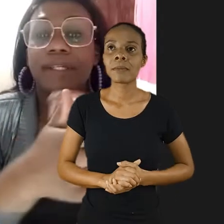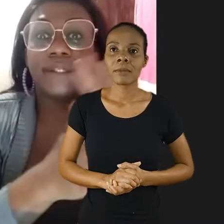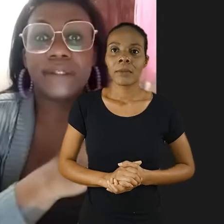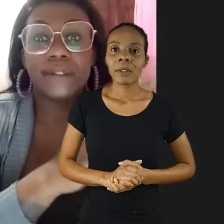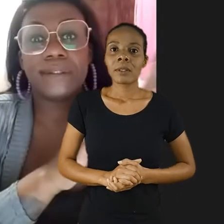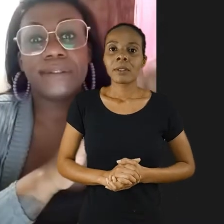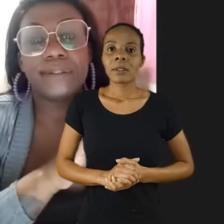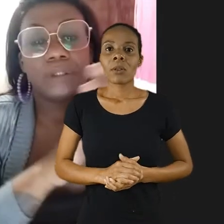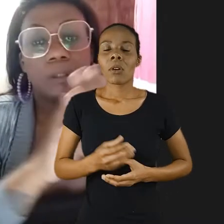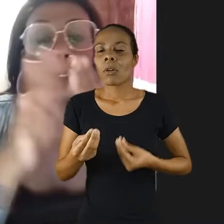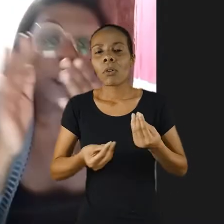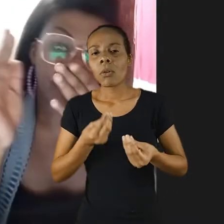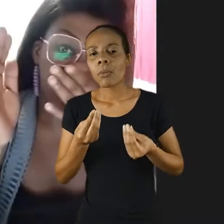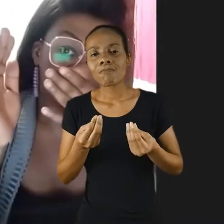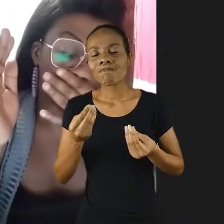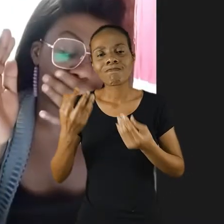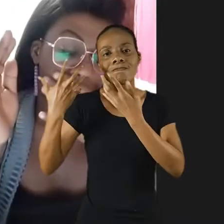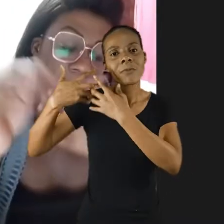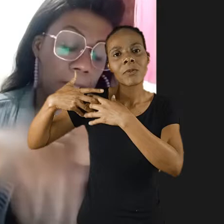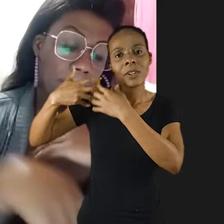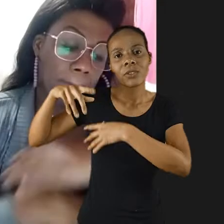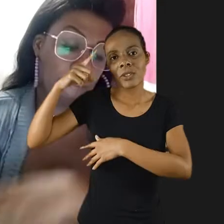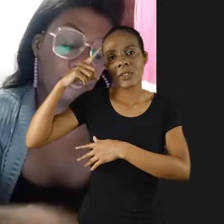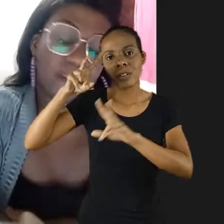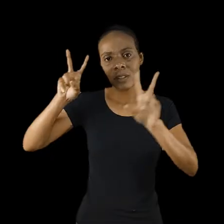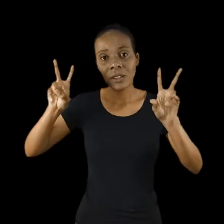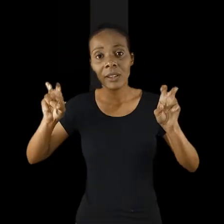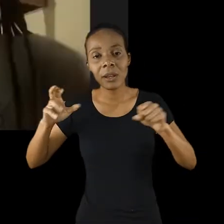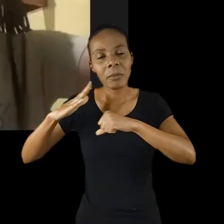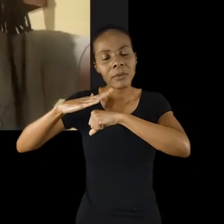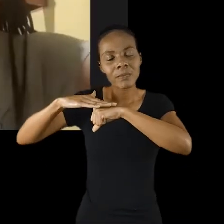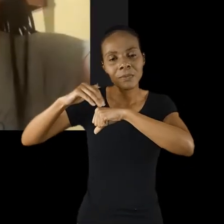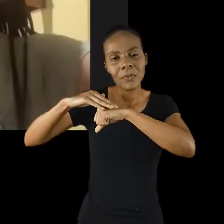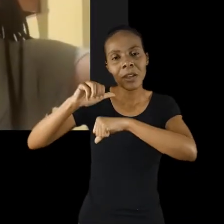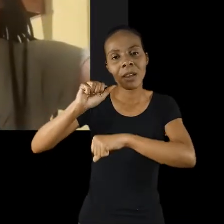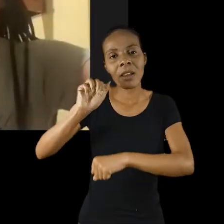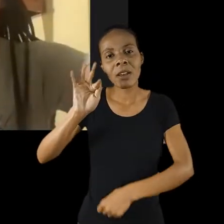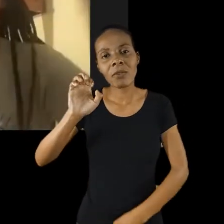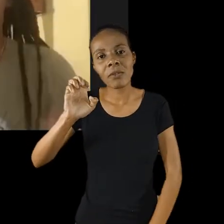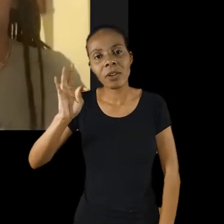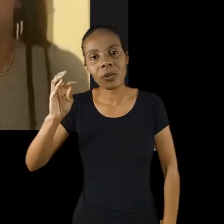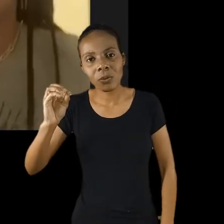pensa um pouco sobre os afetos nesse momento que passou de tanta distância